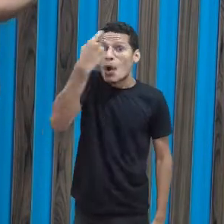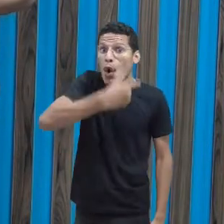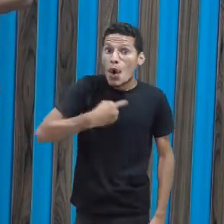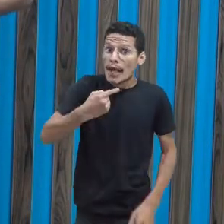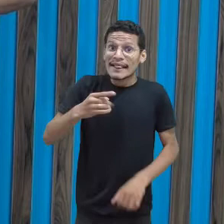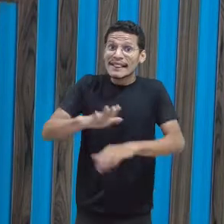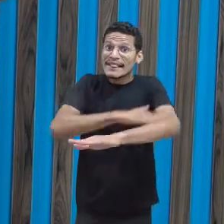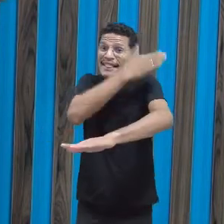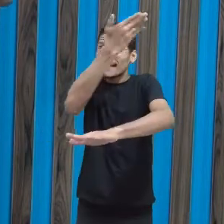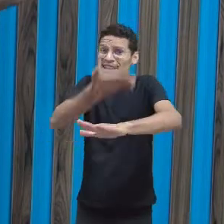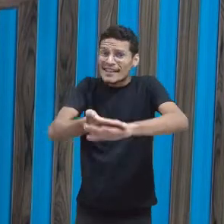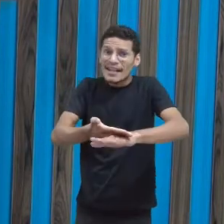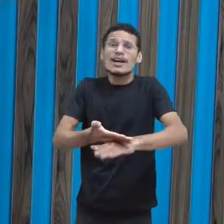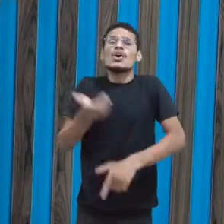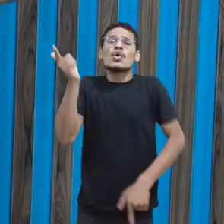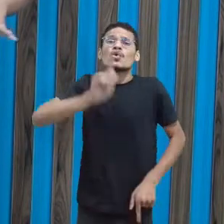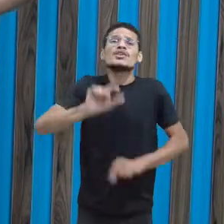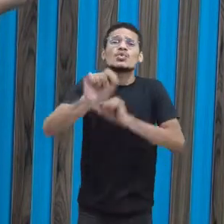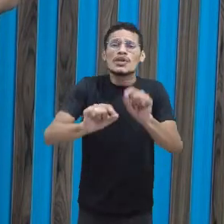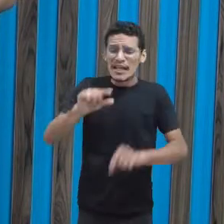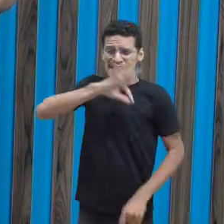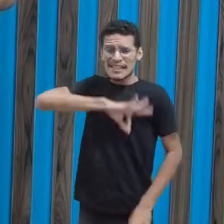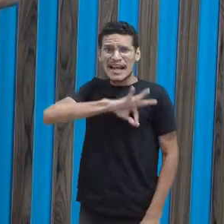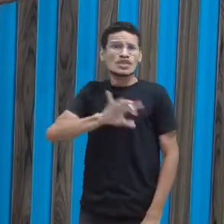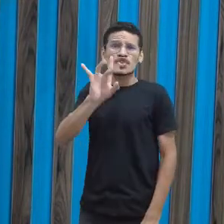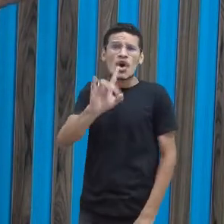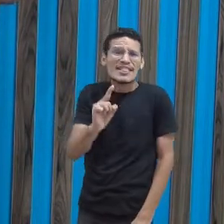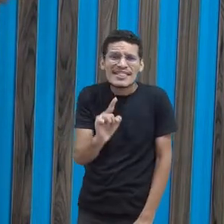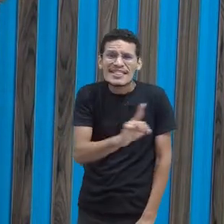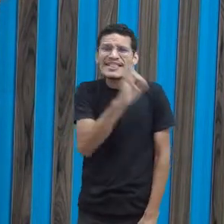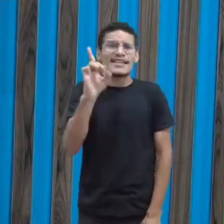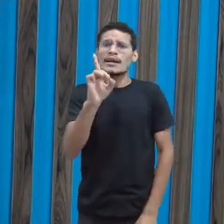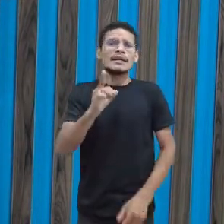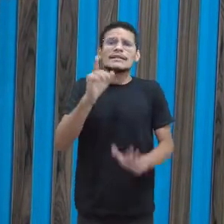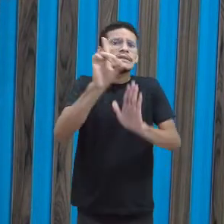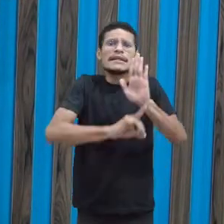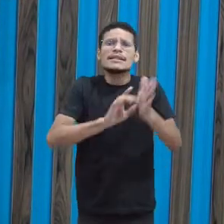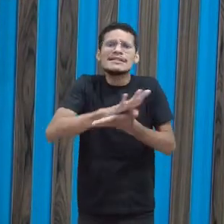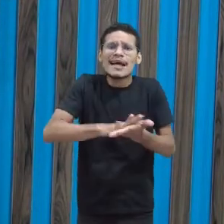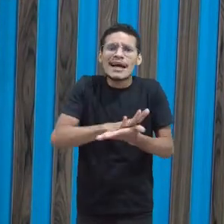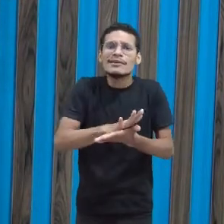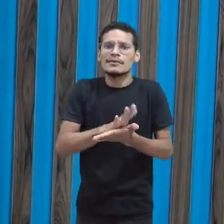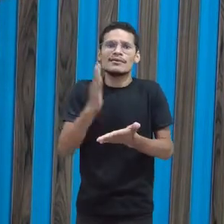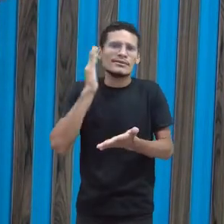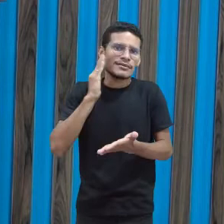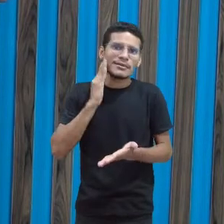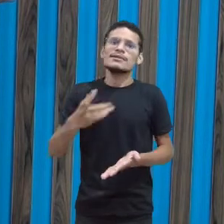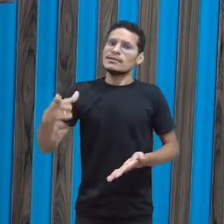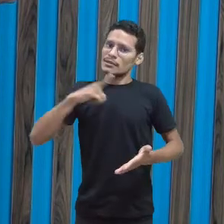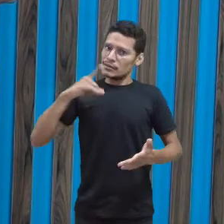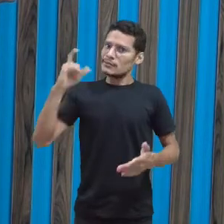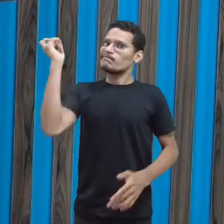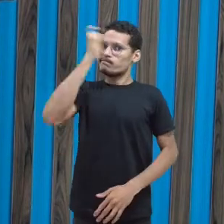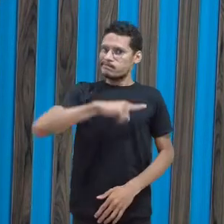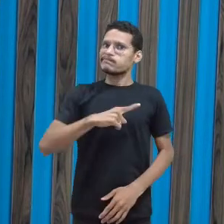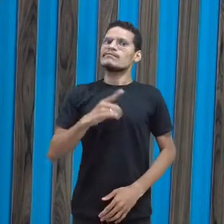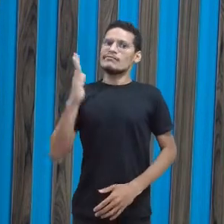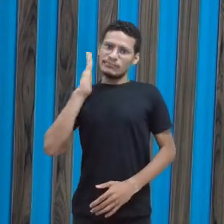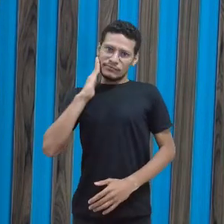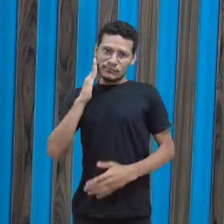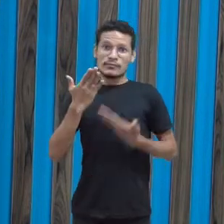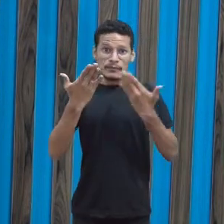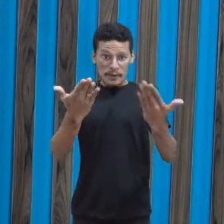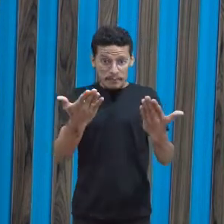por dia na fábrica, ganhando por diária, sem nenhum outro tipo de direito. Então, realmente, a condição era muitíssimo difícil. E aí nós